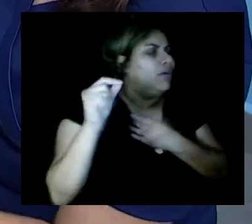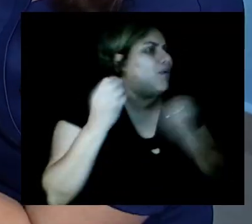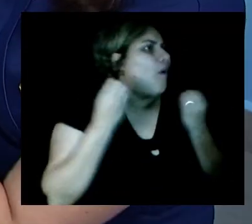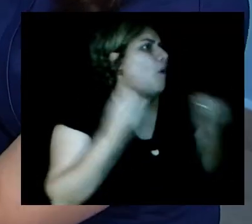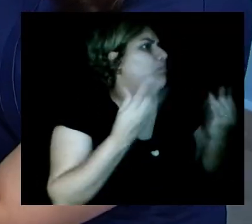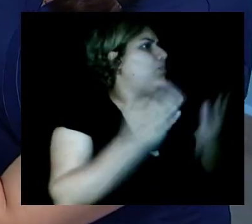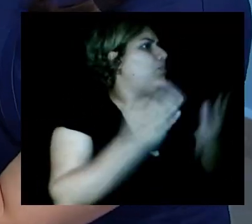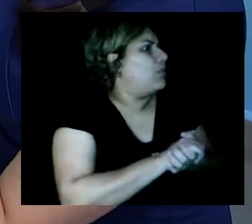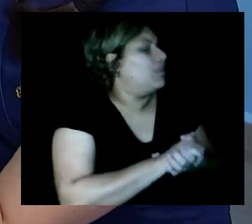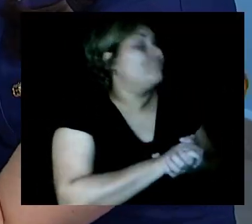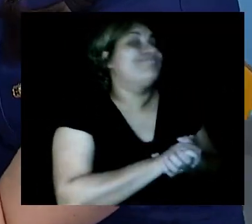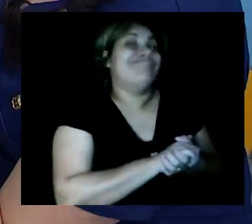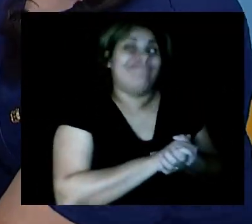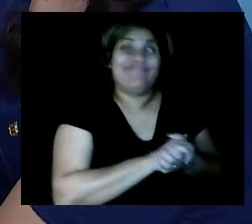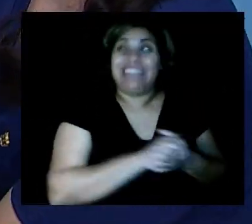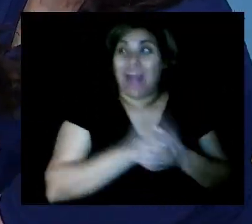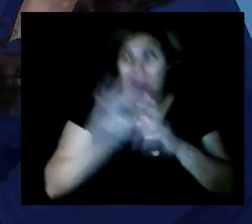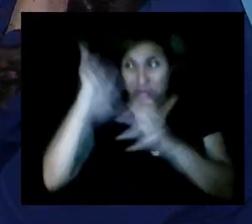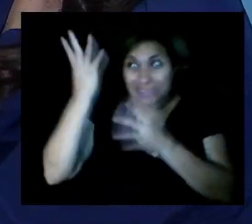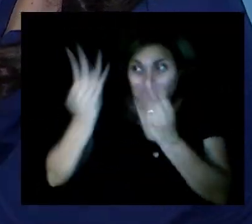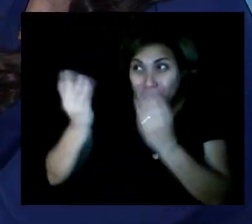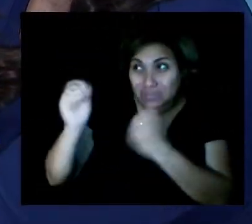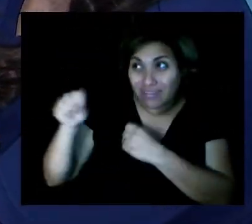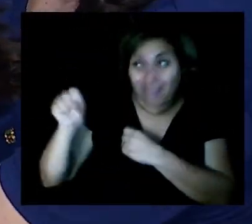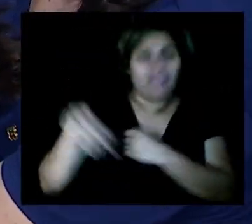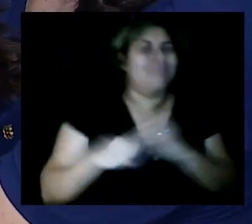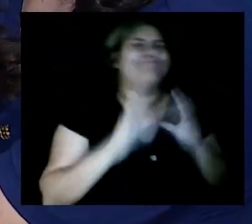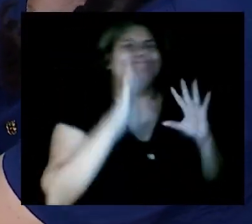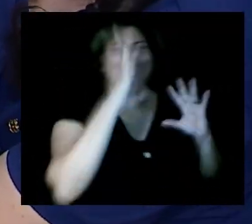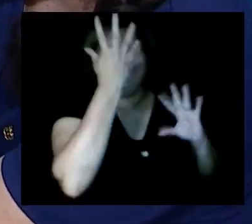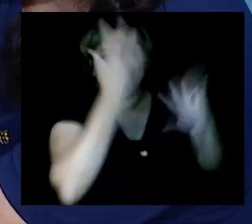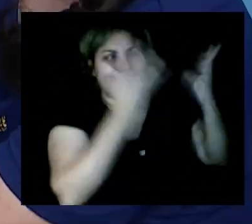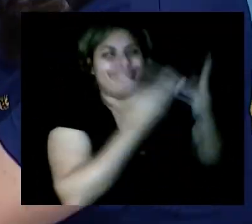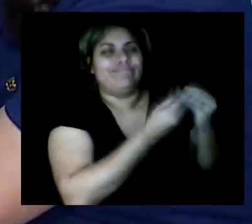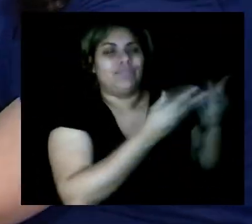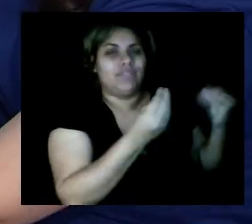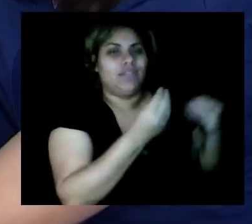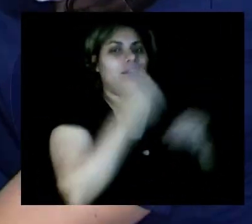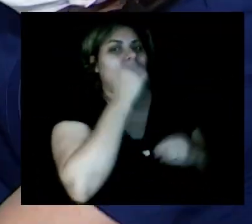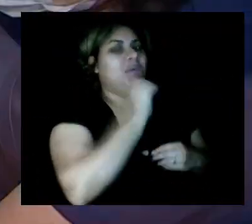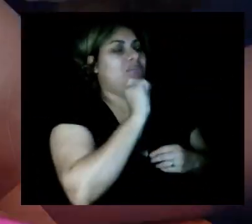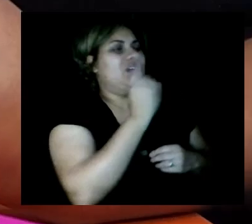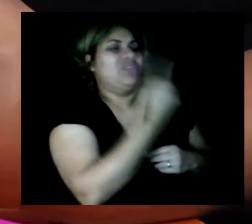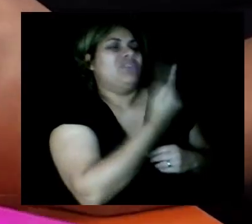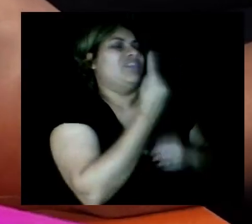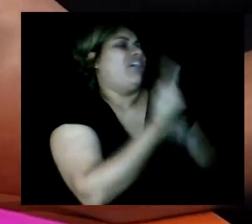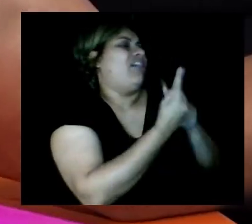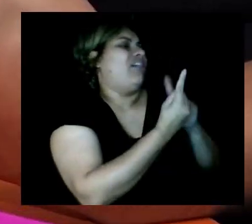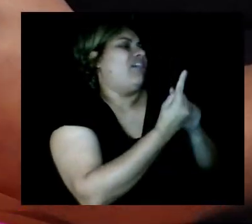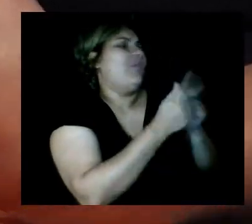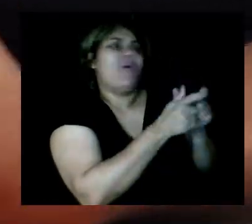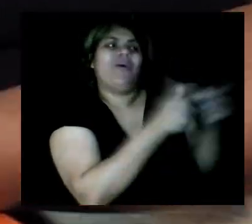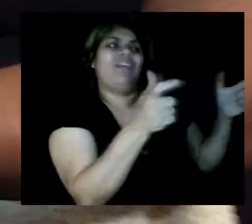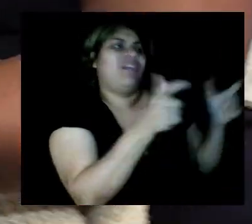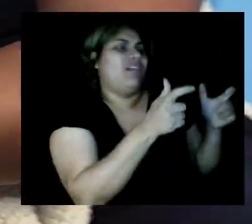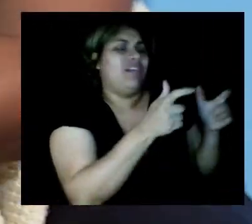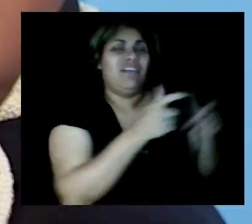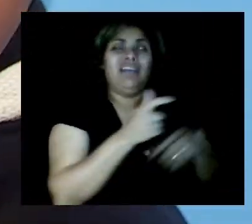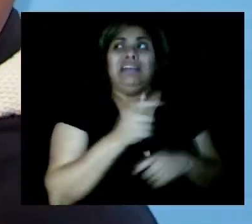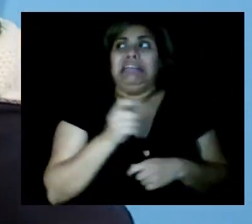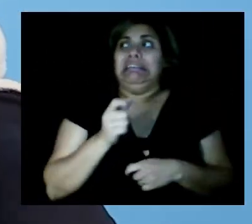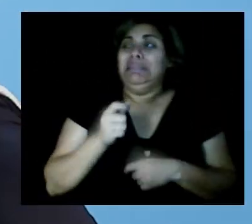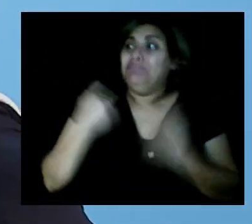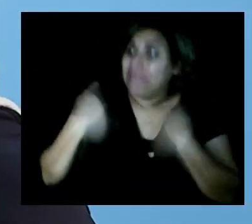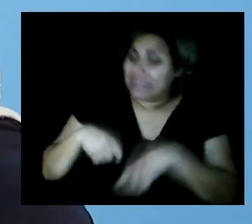tem muitas mães solos aqui, que faz tudo sozinha. E precisa praticamente se dedicar a tempo integral ao filho. Não